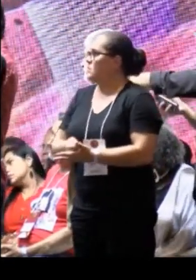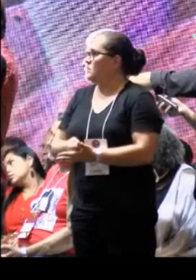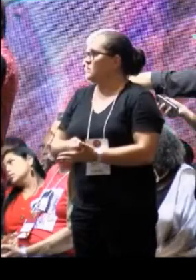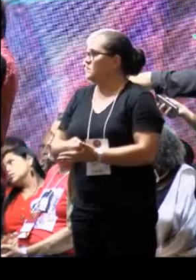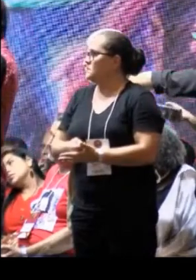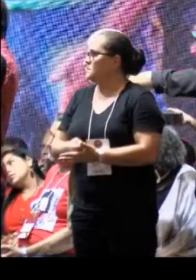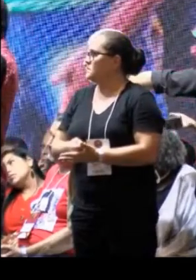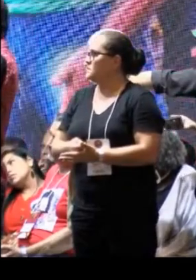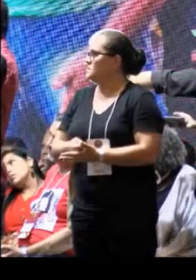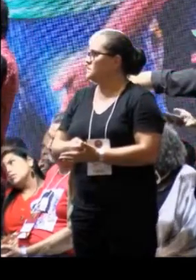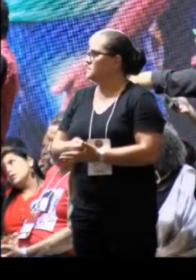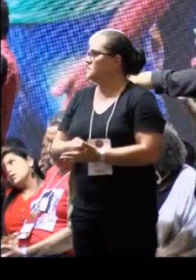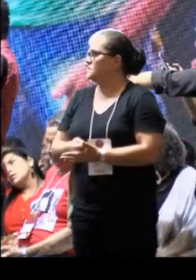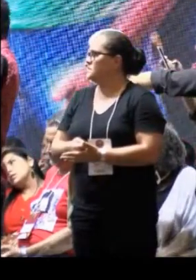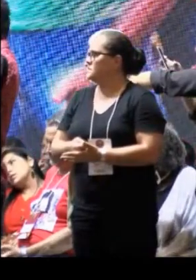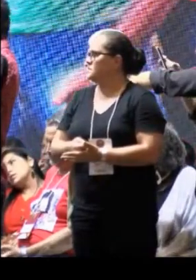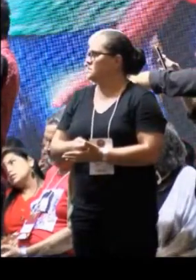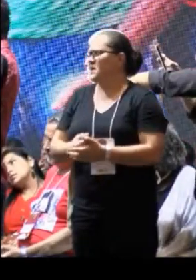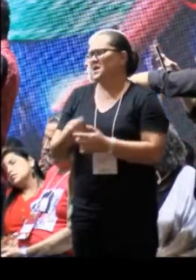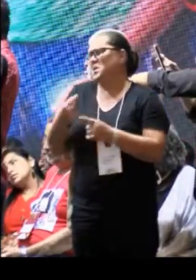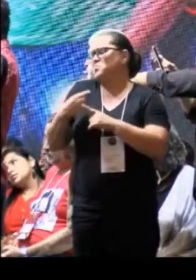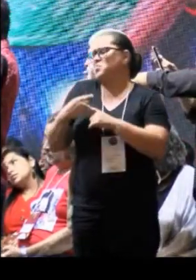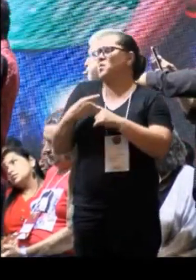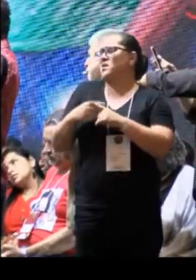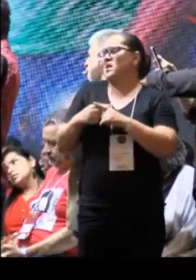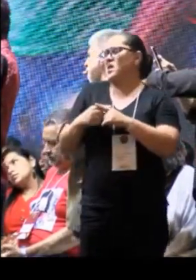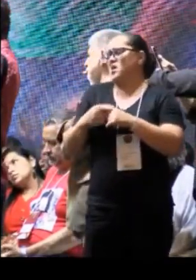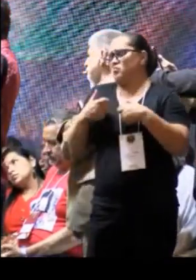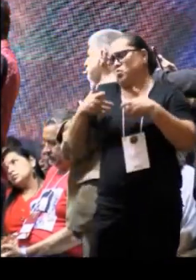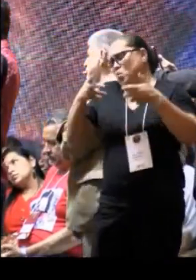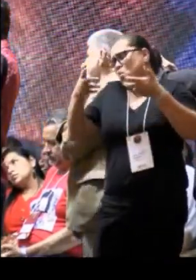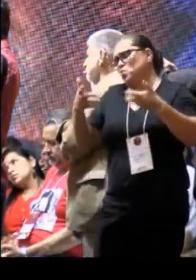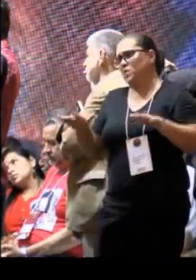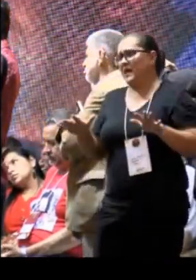federal, porque eu não queria que tivesse